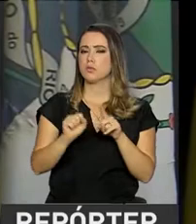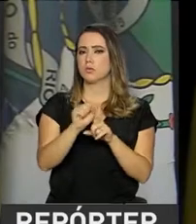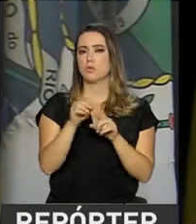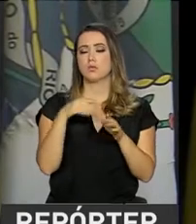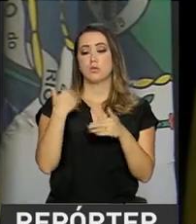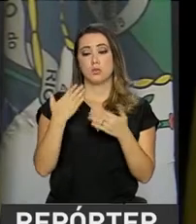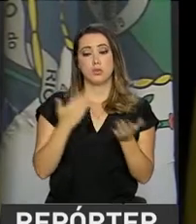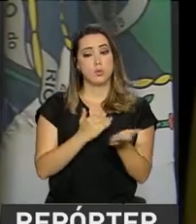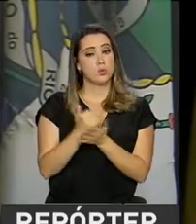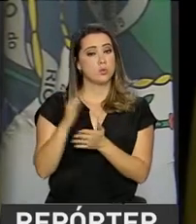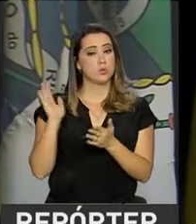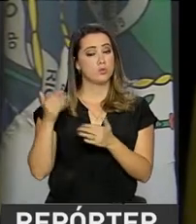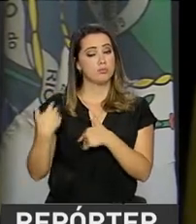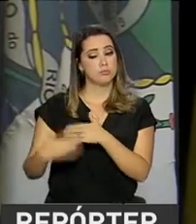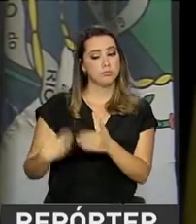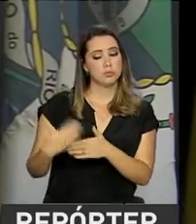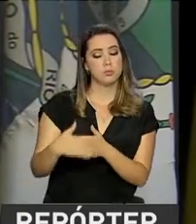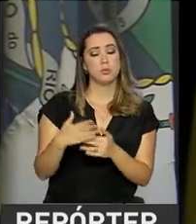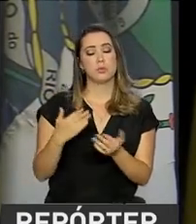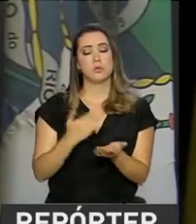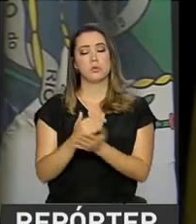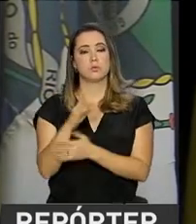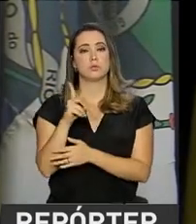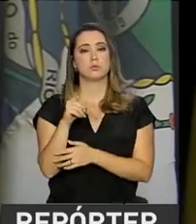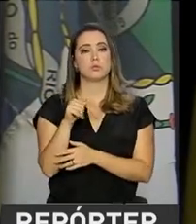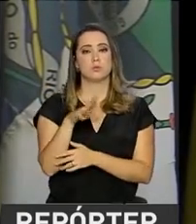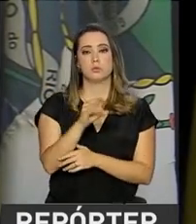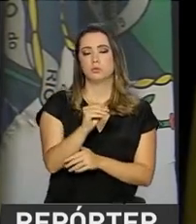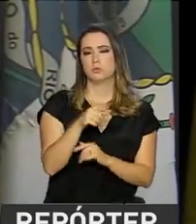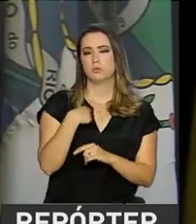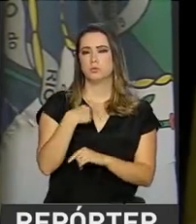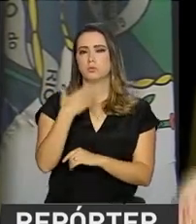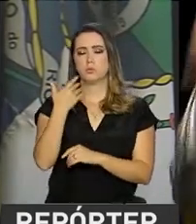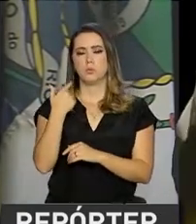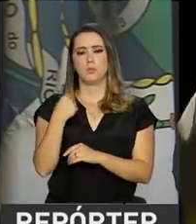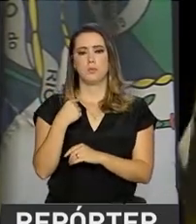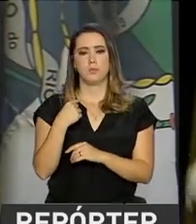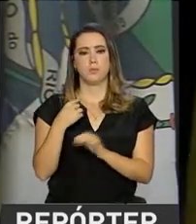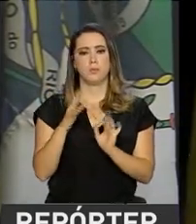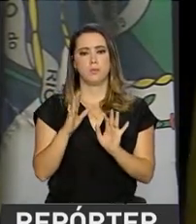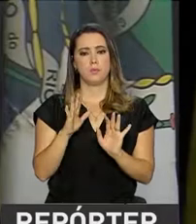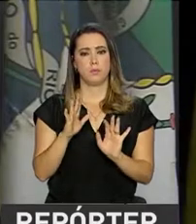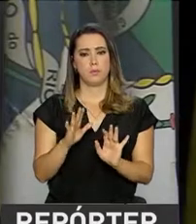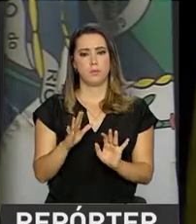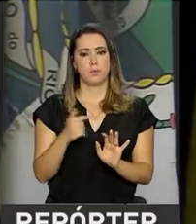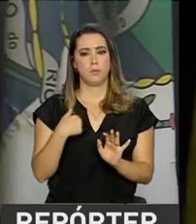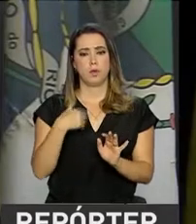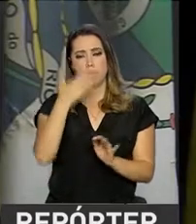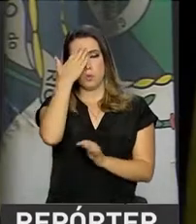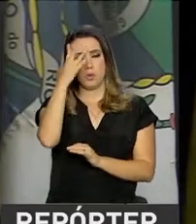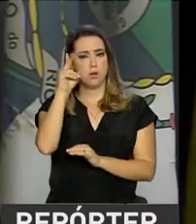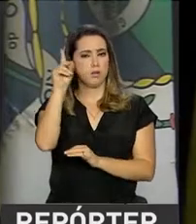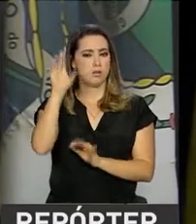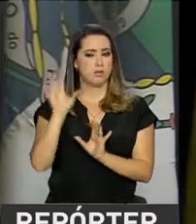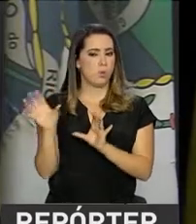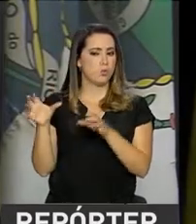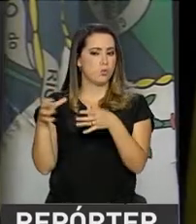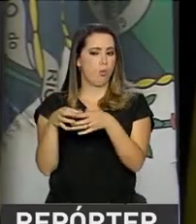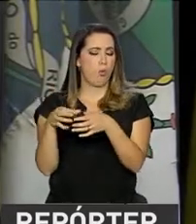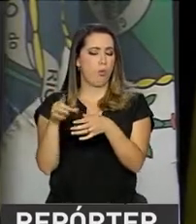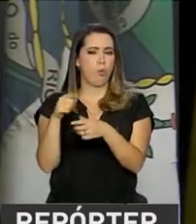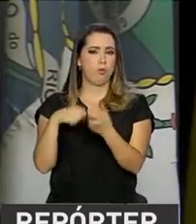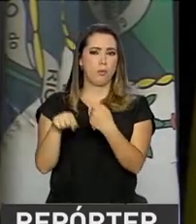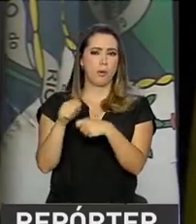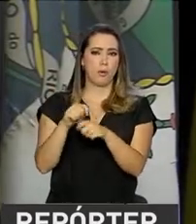feito pelo pelo jogo de oliveira eu tenho é graças a deus uma equipe na